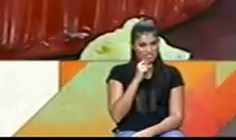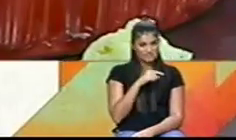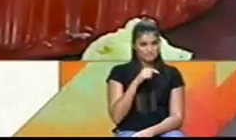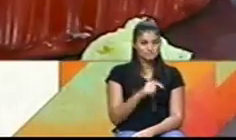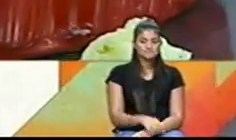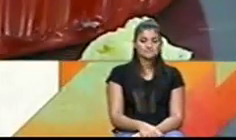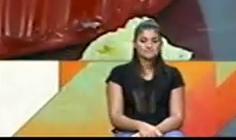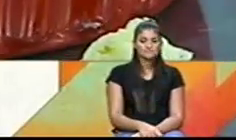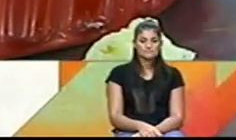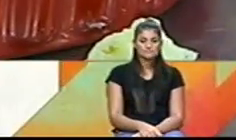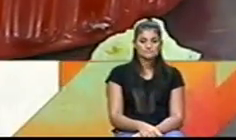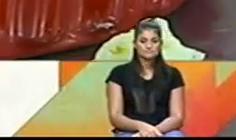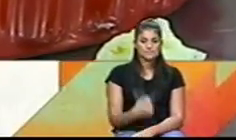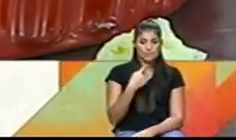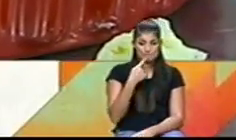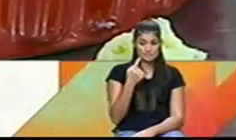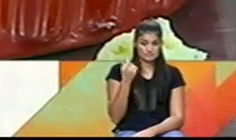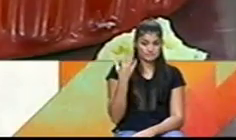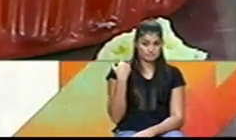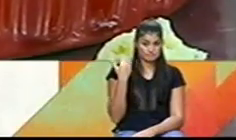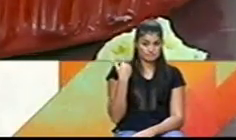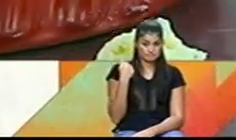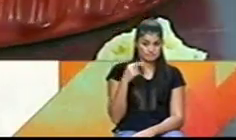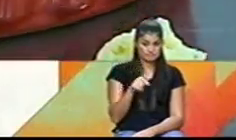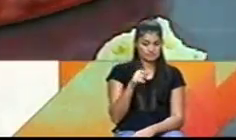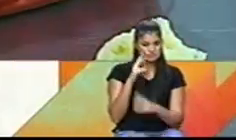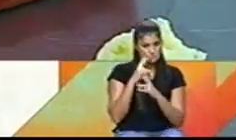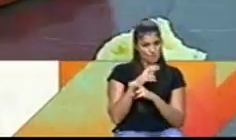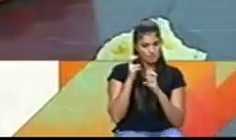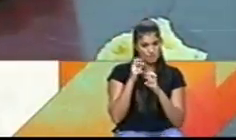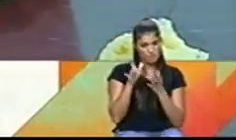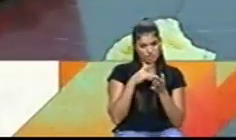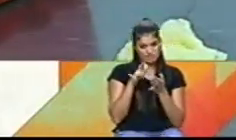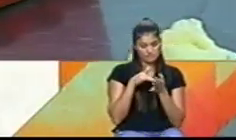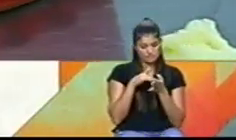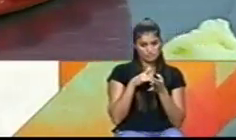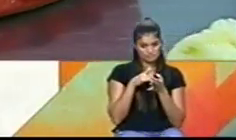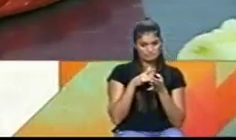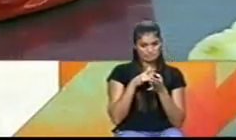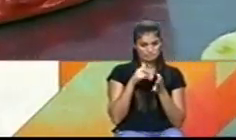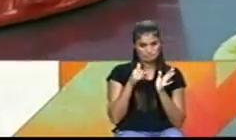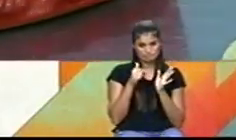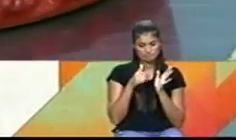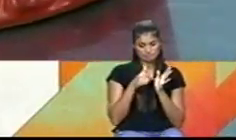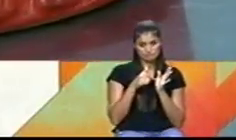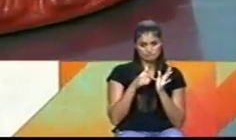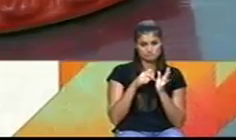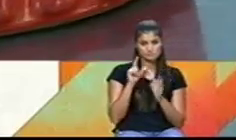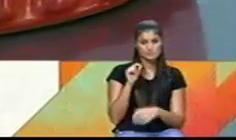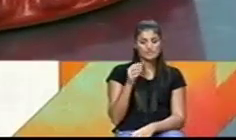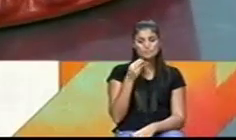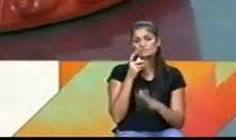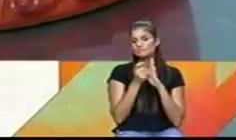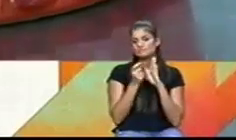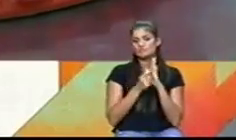Esta, Sónia, como disse no início, é uma das receitas que pode ser encontrada no teu livro. No livro, sim. E é uma receita